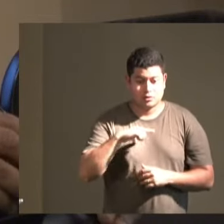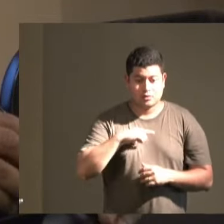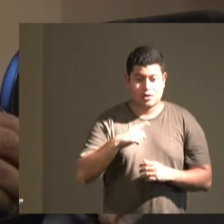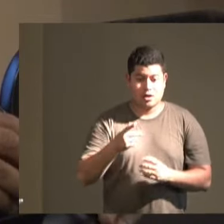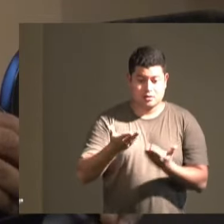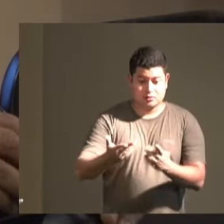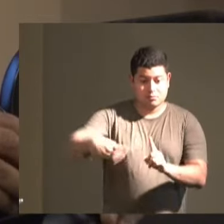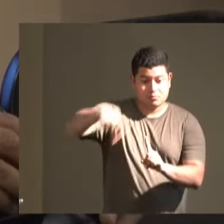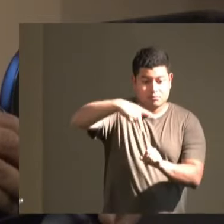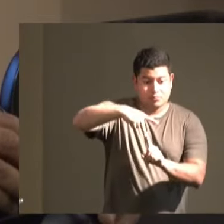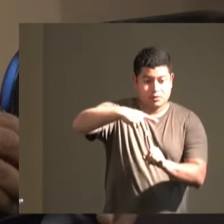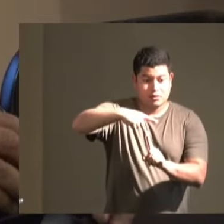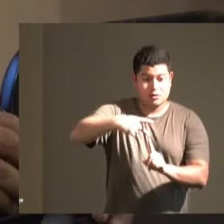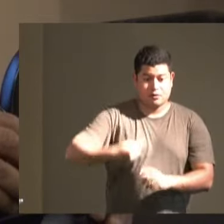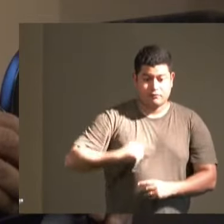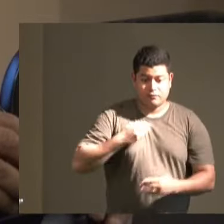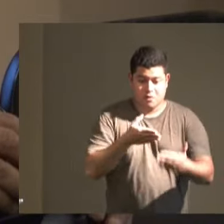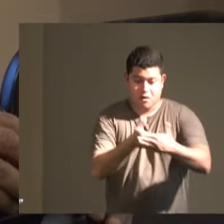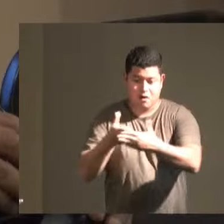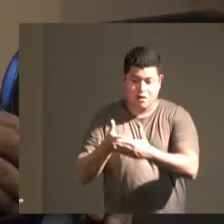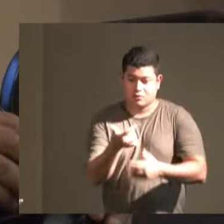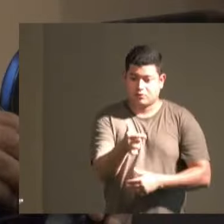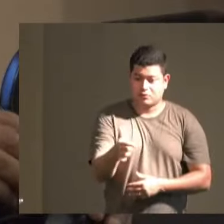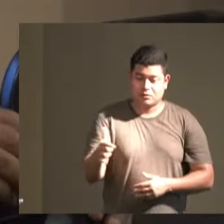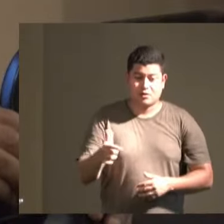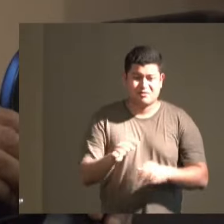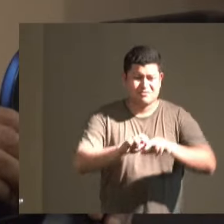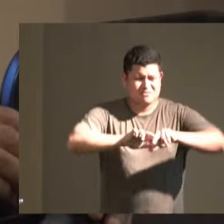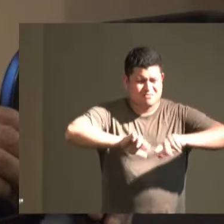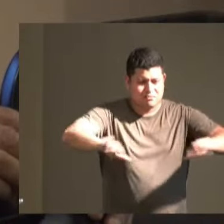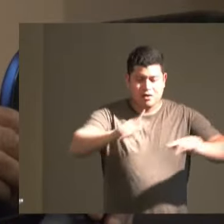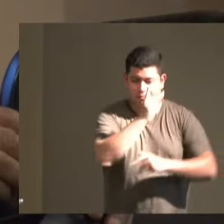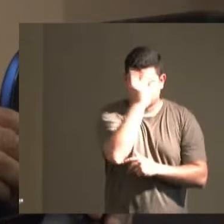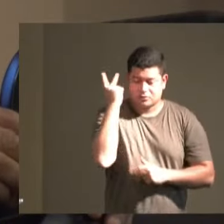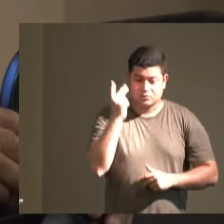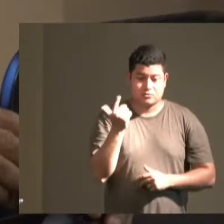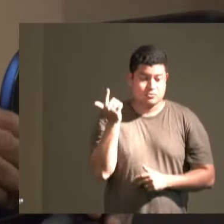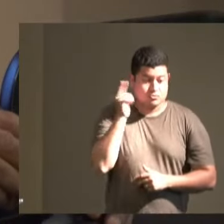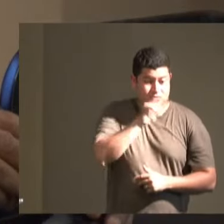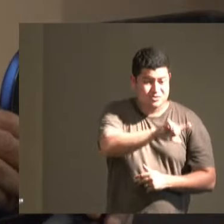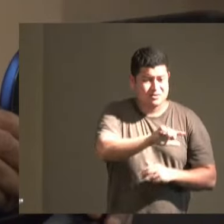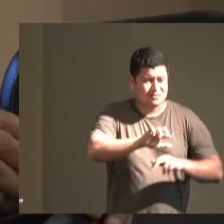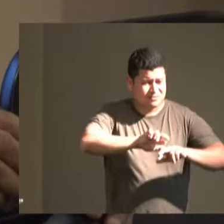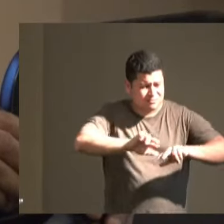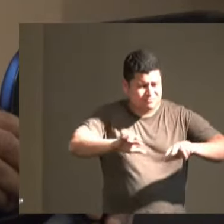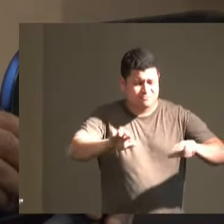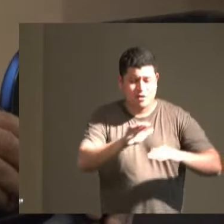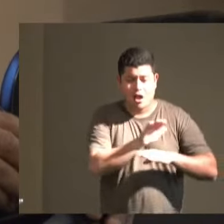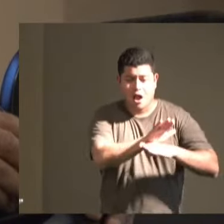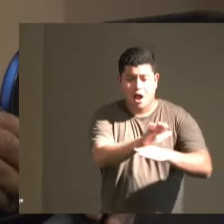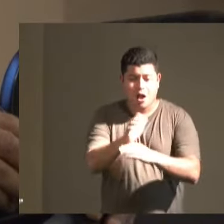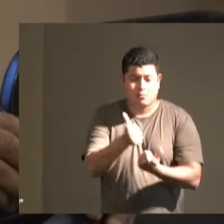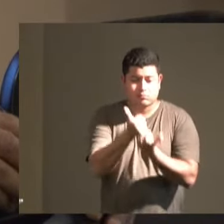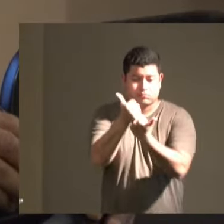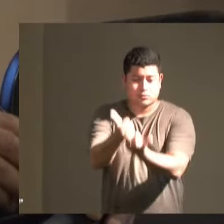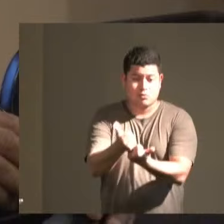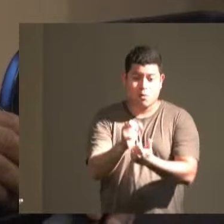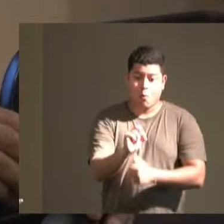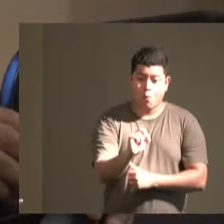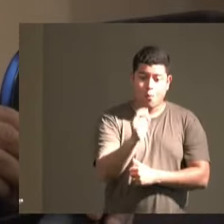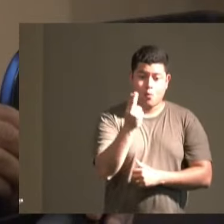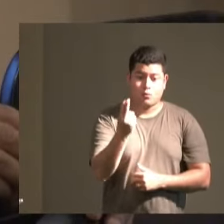Limite diversas pessoas que se beneficiaram do programa ou que foram, né, digamos